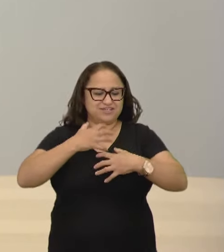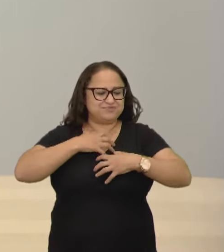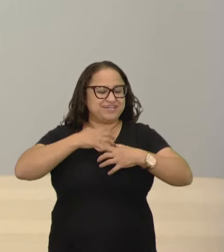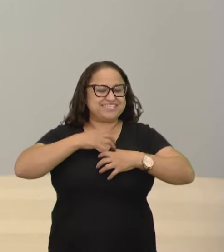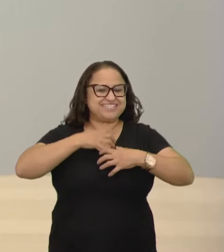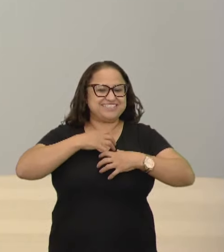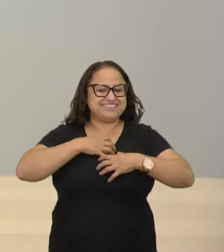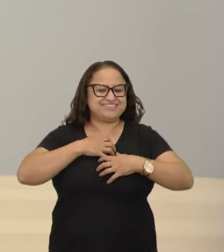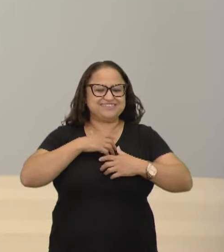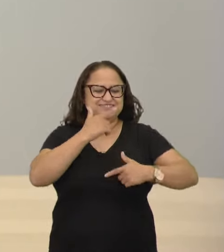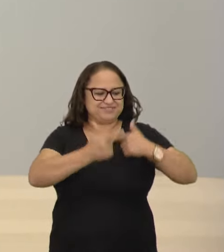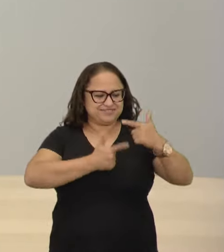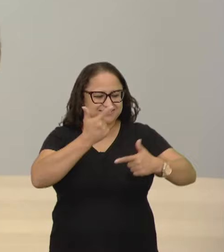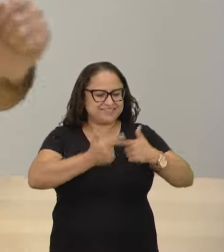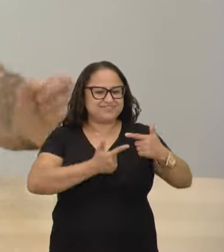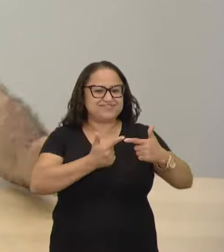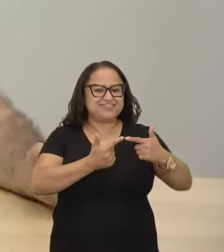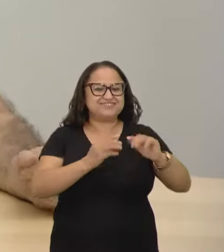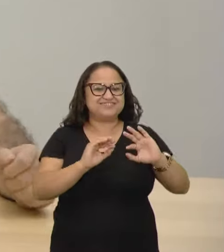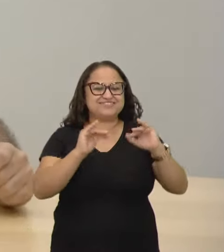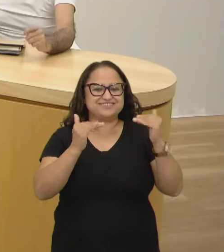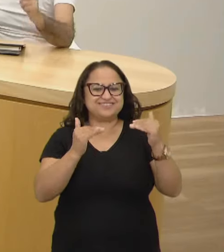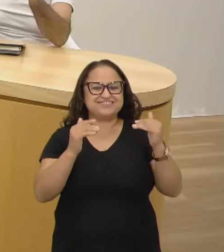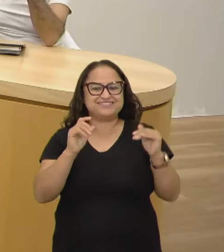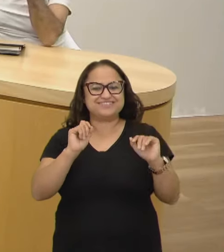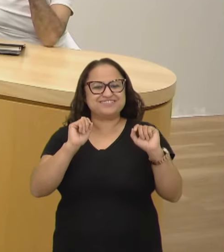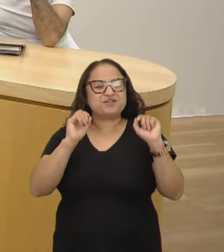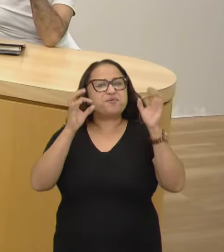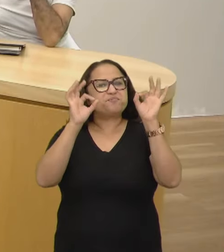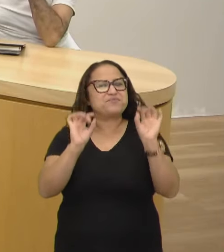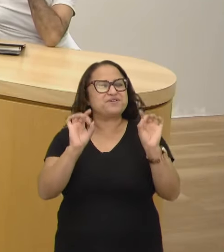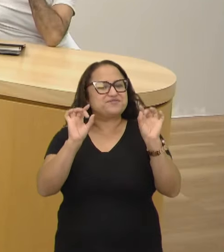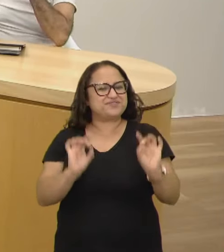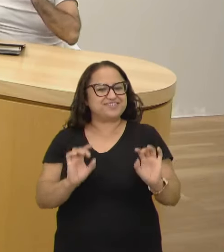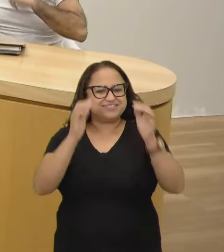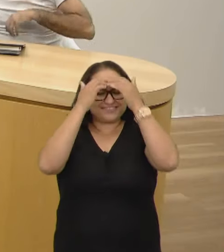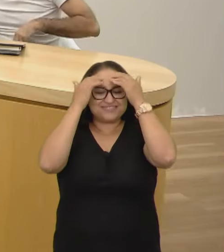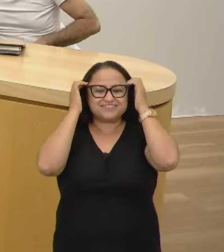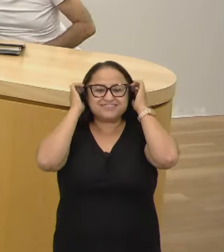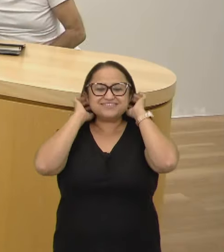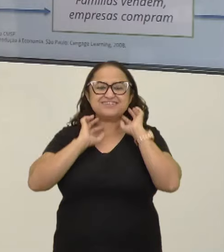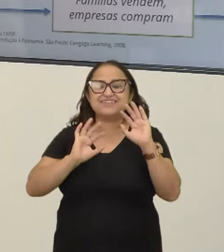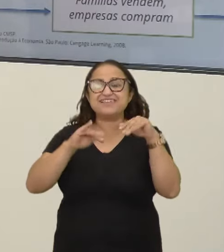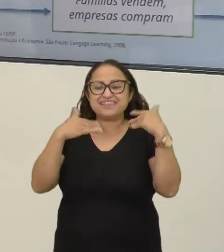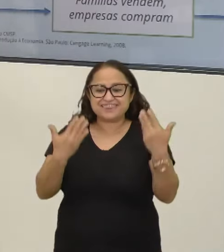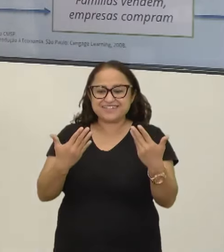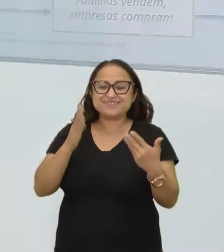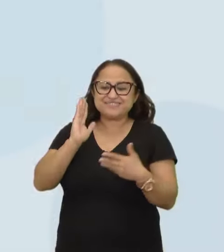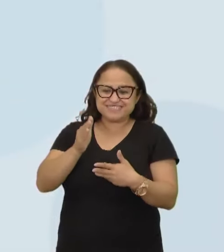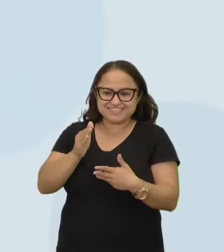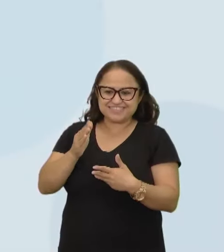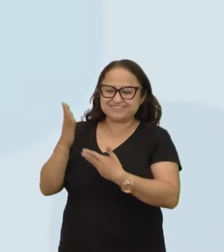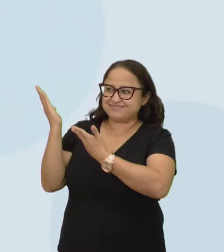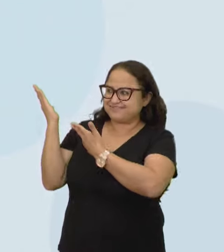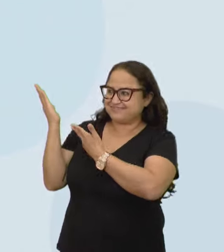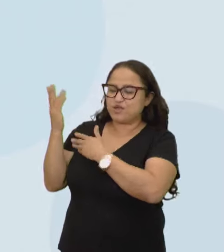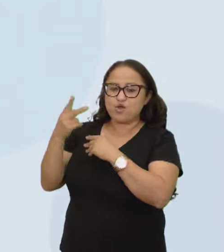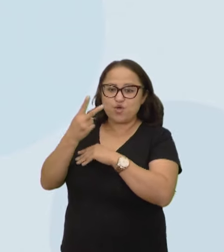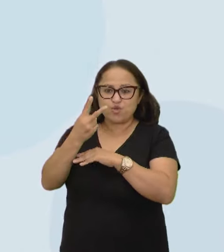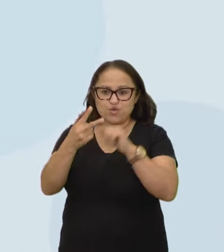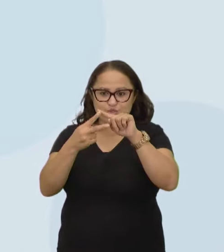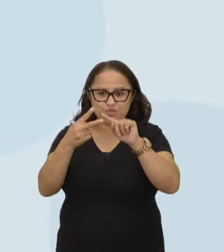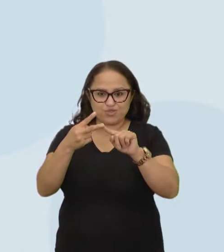o trabalho que produz riqueza. Perfeito, perfeito. E aí, então, a gente já colocou aqui dois elementos